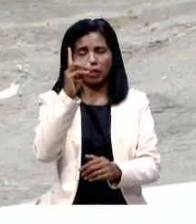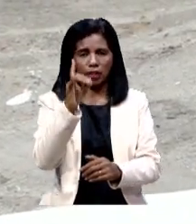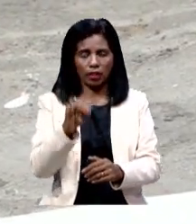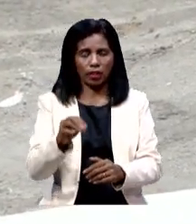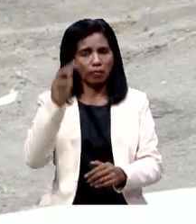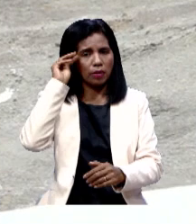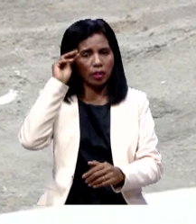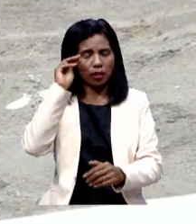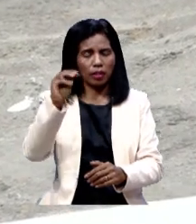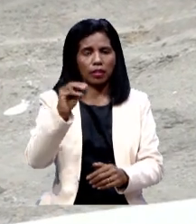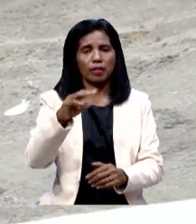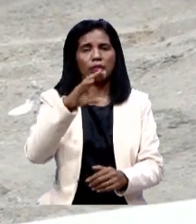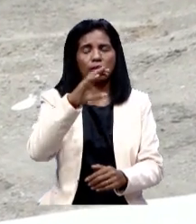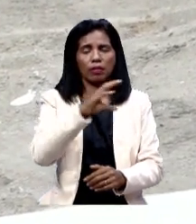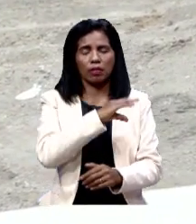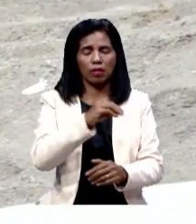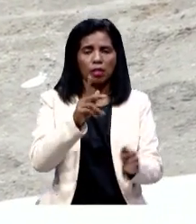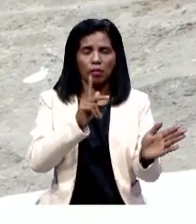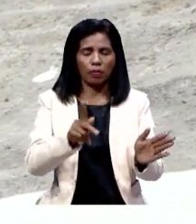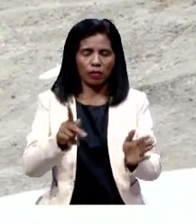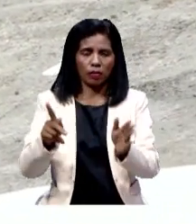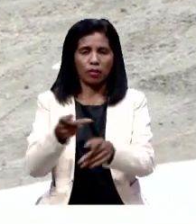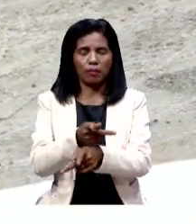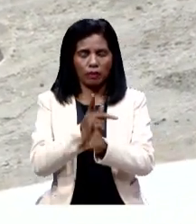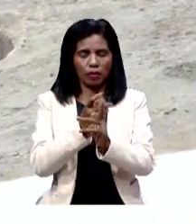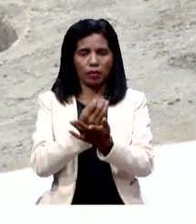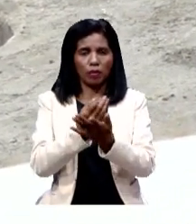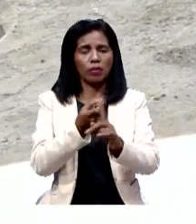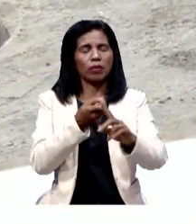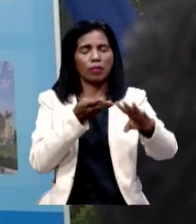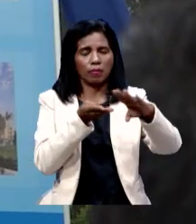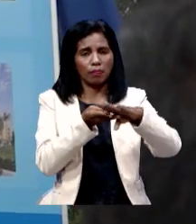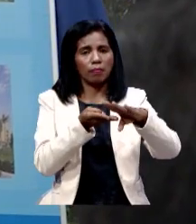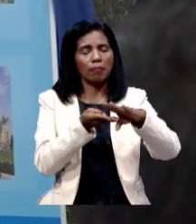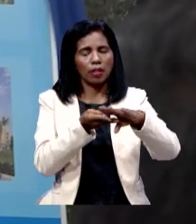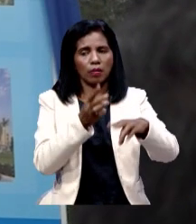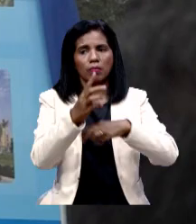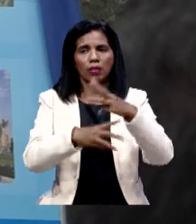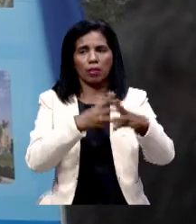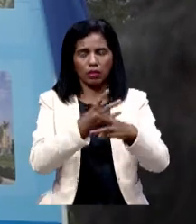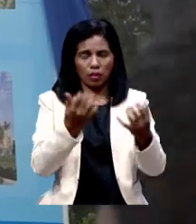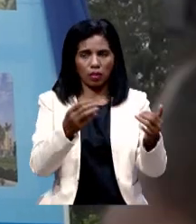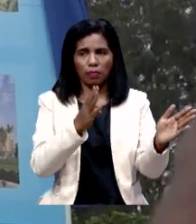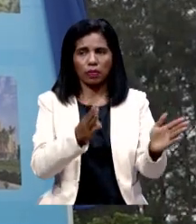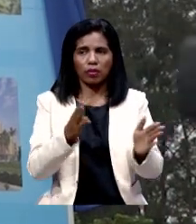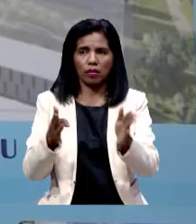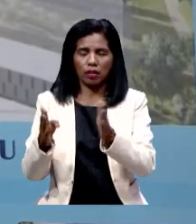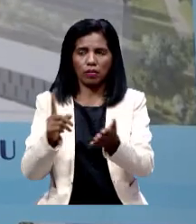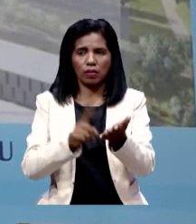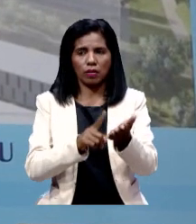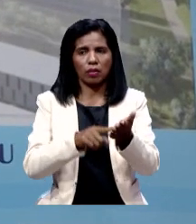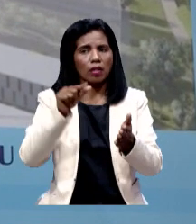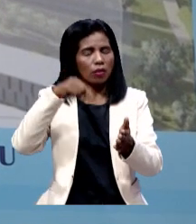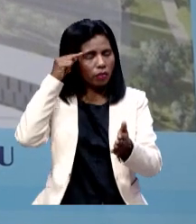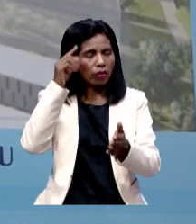Cultura, Longuinhos dos Santos, Ateten, processo da empresta OSAN, o Banco Mundial, da Daune, e a ela processo de discussão entre Governo e